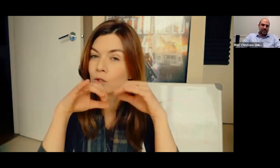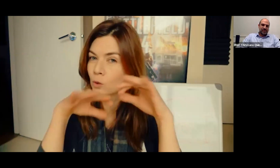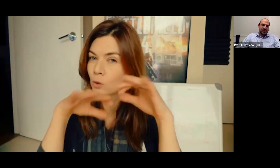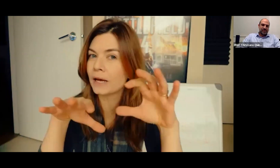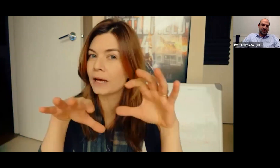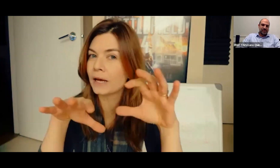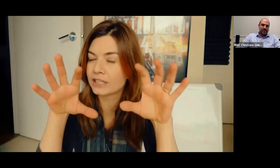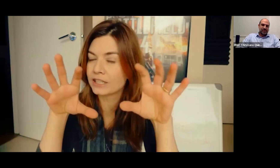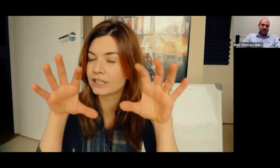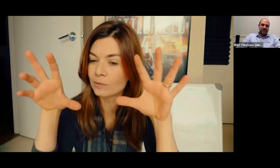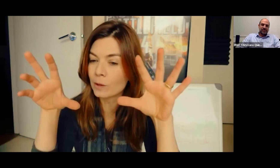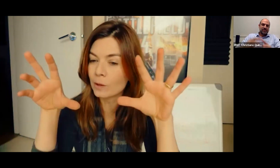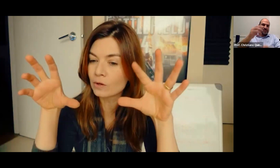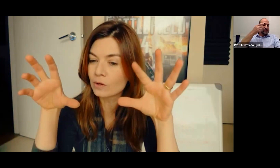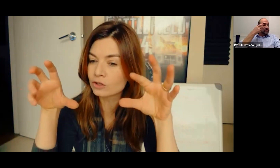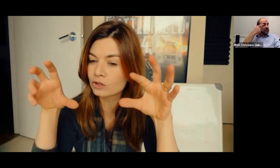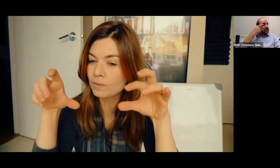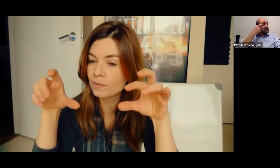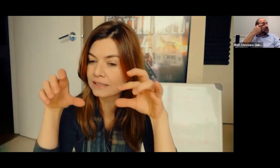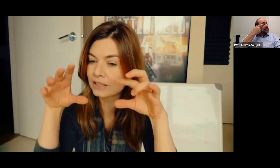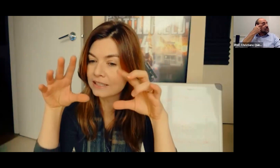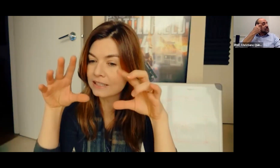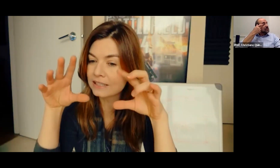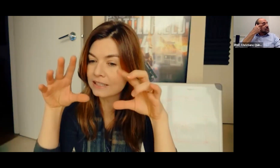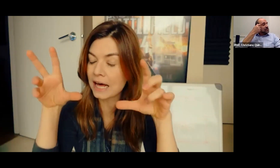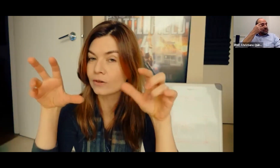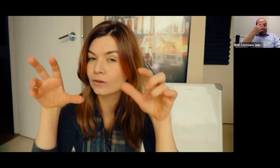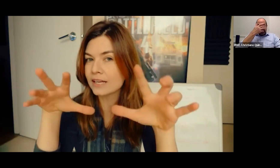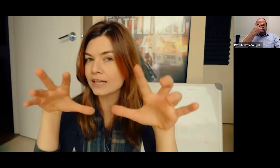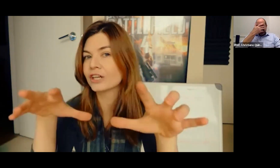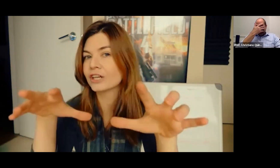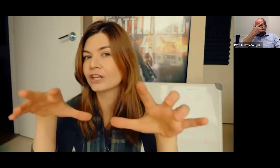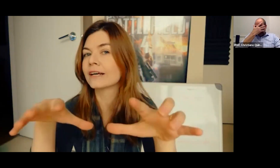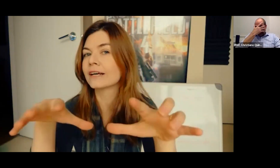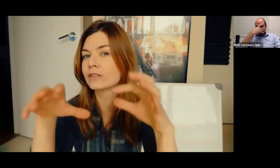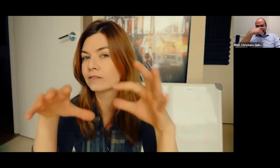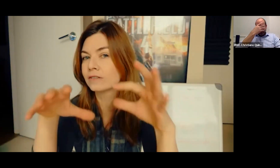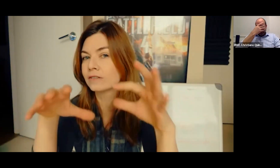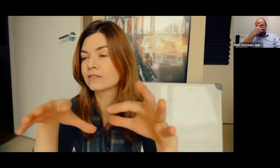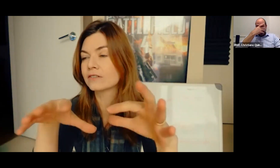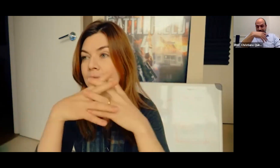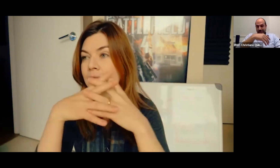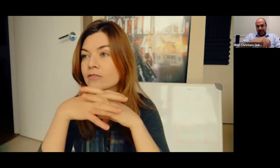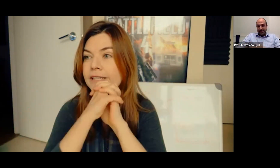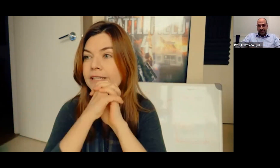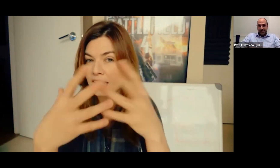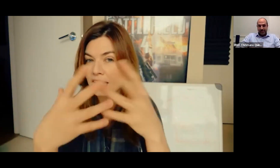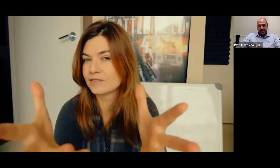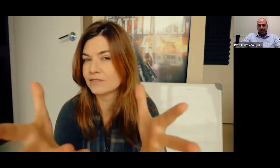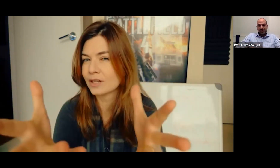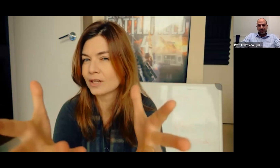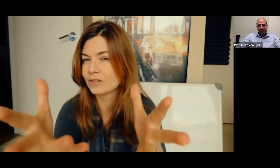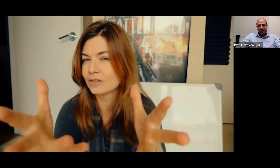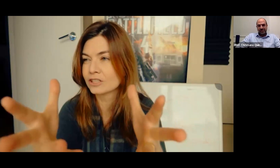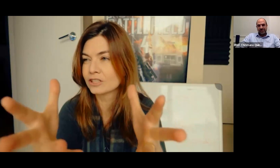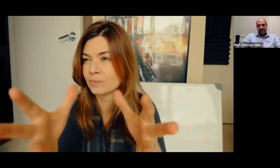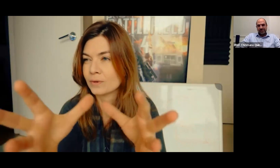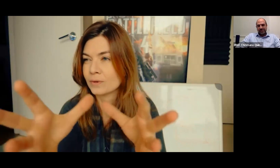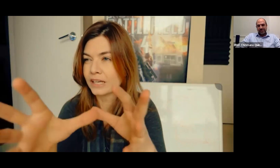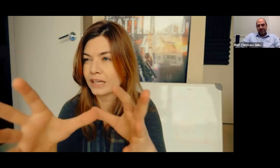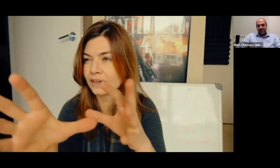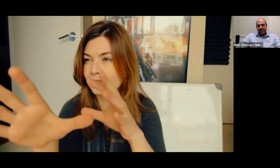saco. Tudo bem, eu já estava com meu psicológico começando a ser abalado. Aí chega o técnico que vai fazer o exame em você. Esse vídeo também é